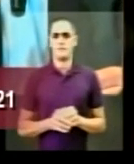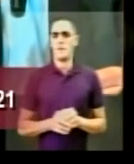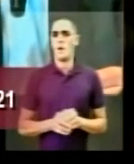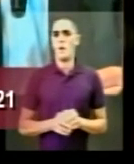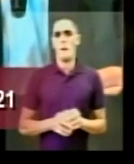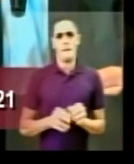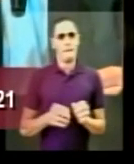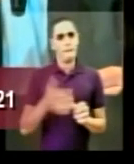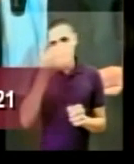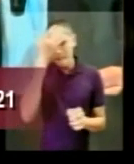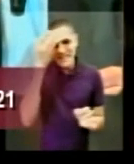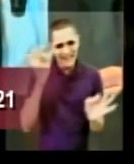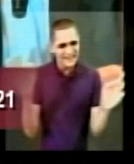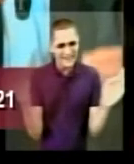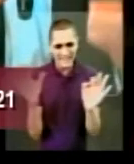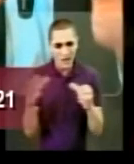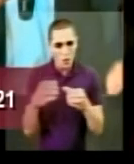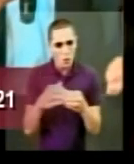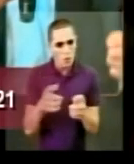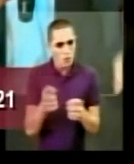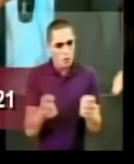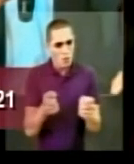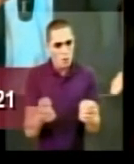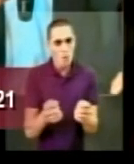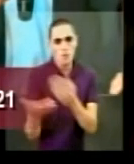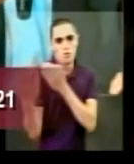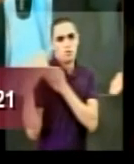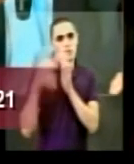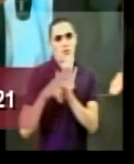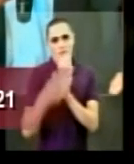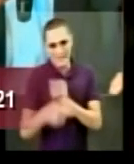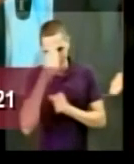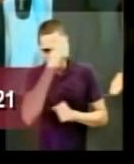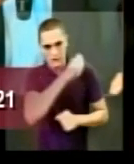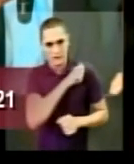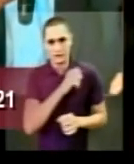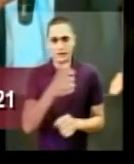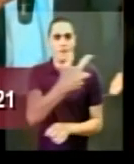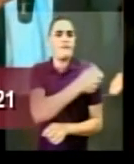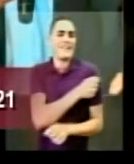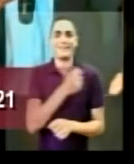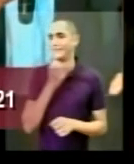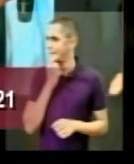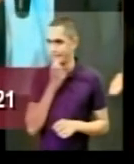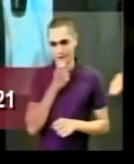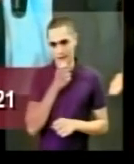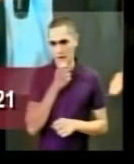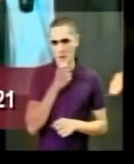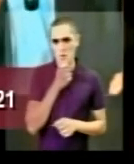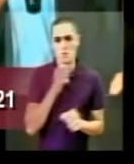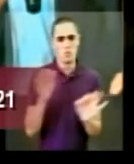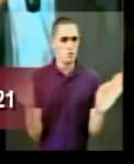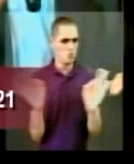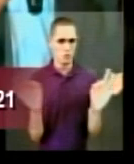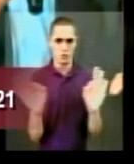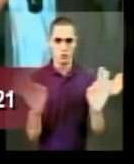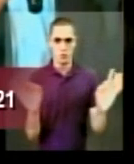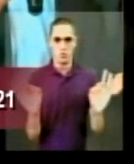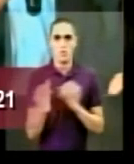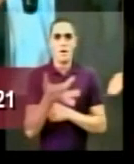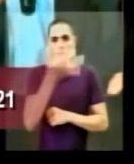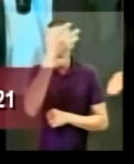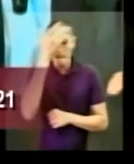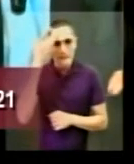foi vacinada. Nenhuma pessoa da Secretaria de Saúde que consta com mais de